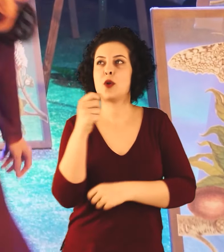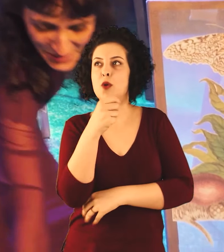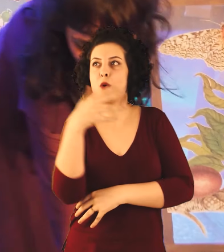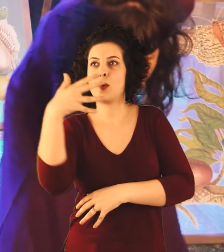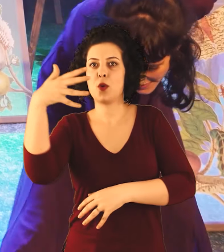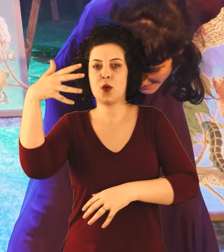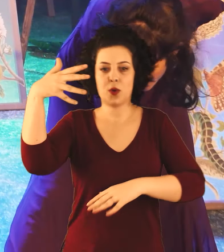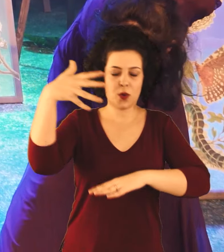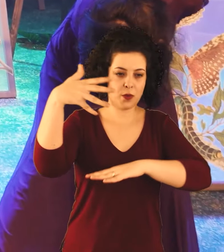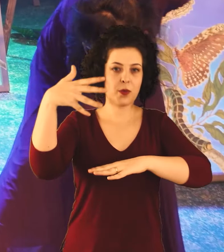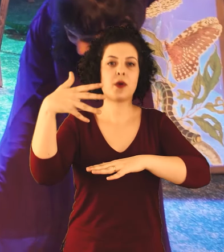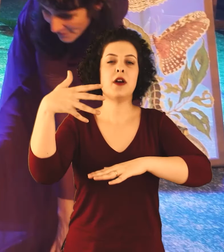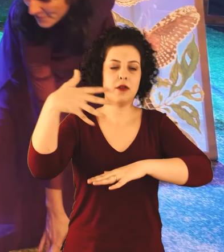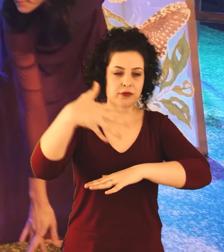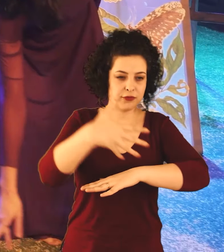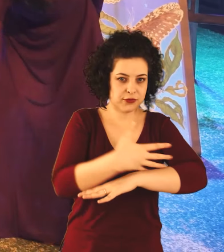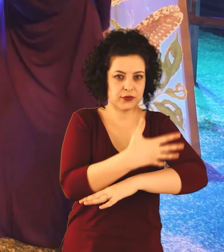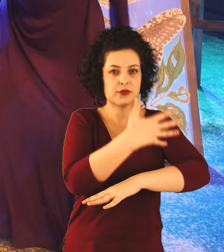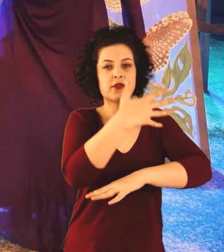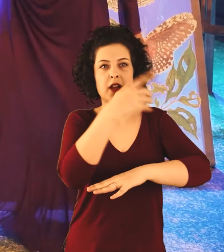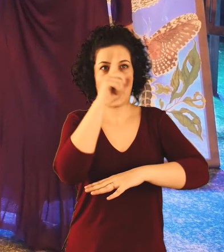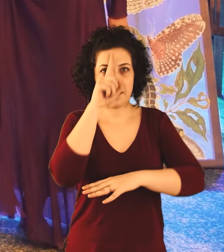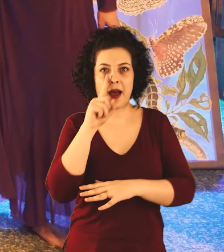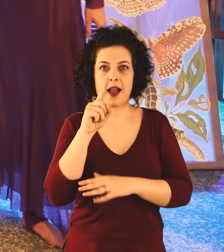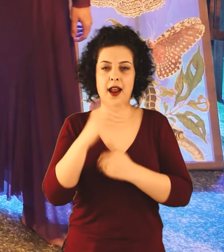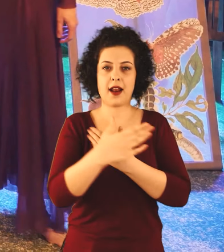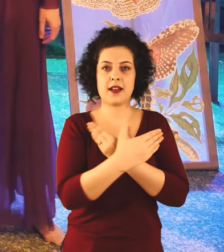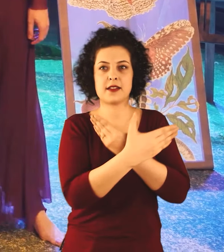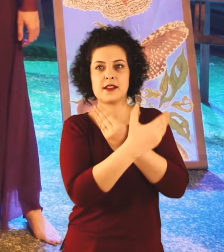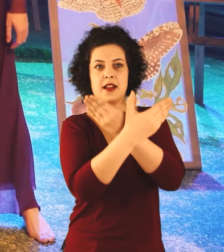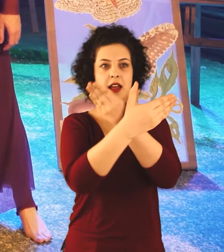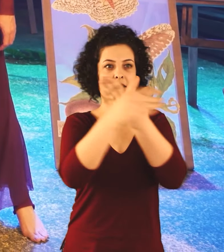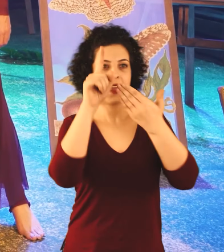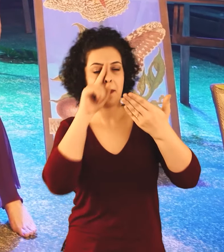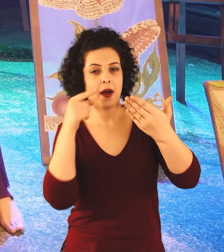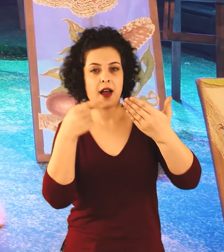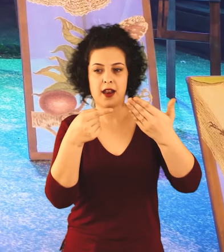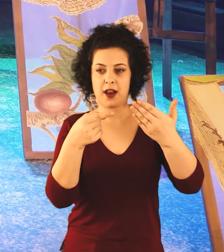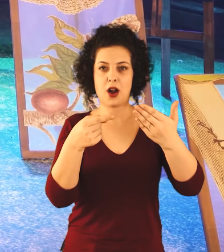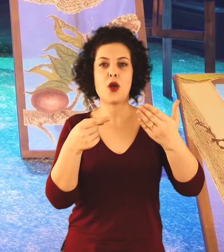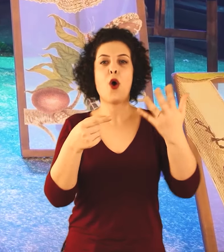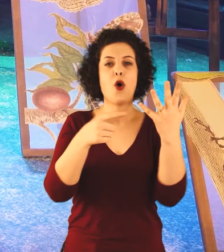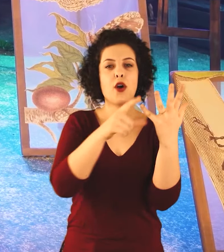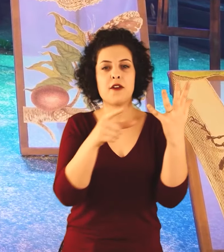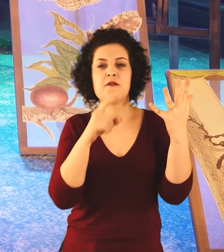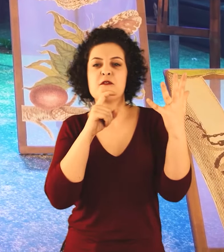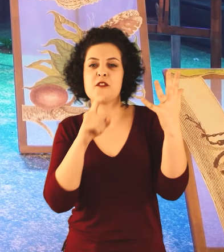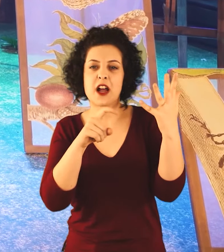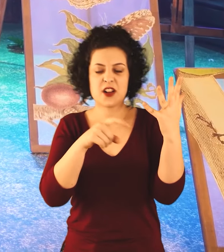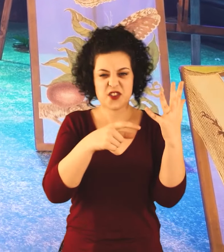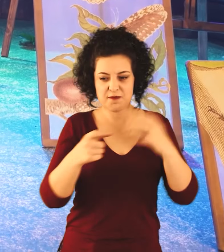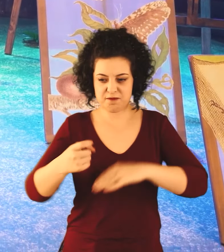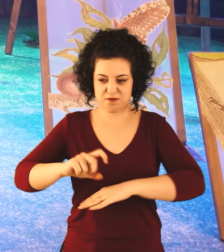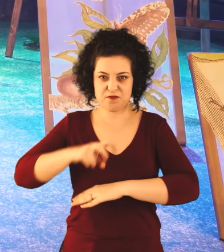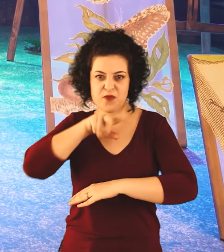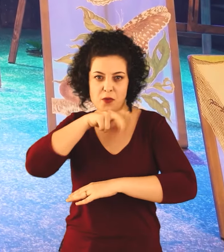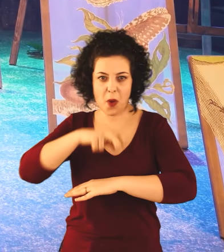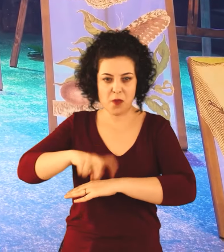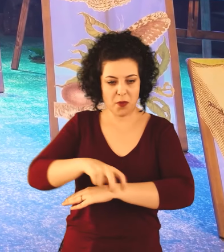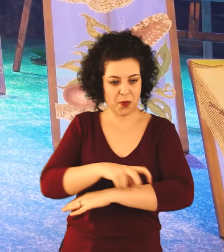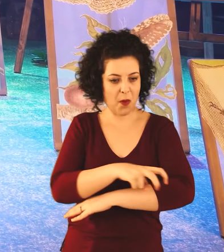E muitas asas batendo ao redor dele. O amarelo dessas asas. O verde onde elas pousam. Uma cobra que esfrega a barriga no chão.